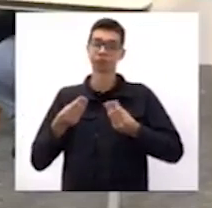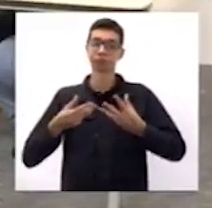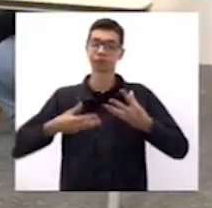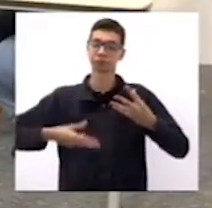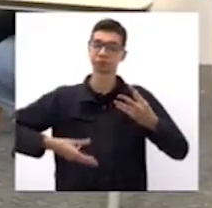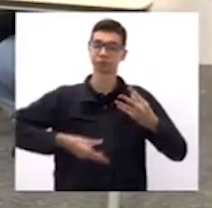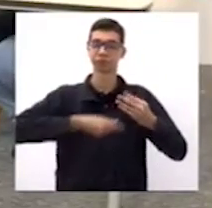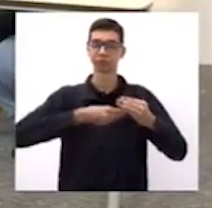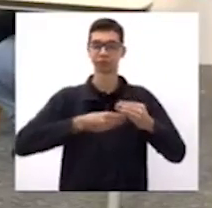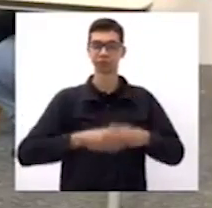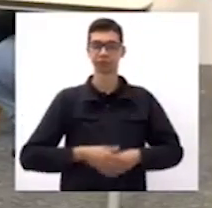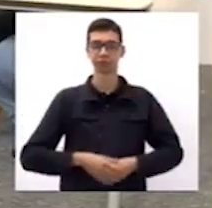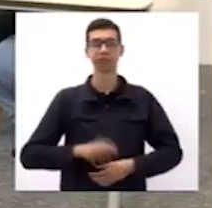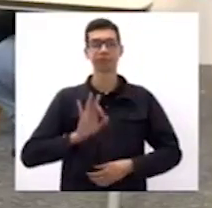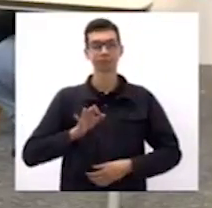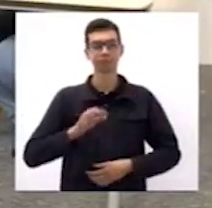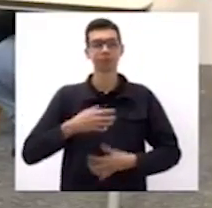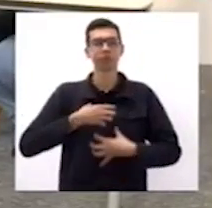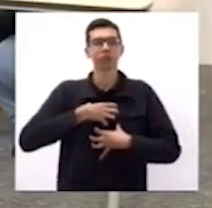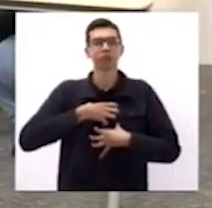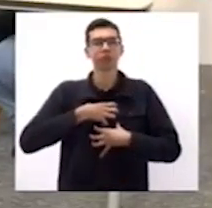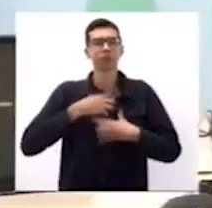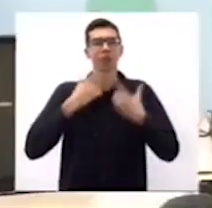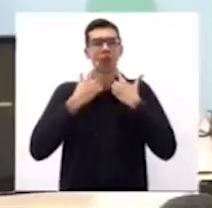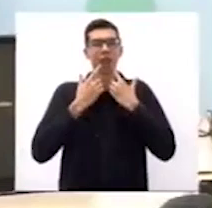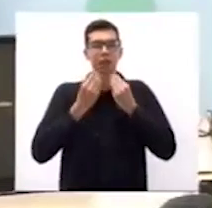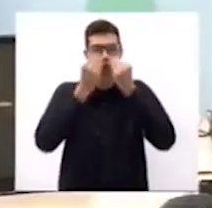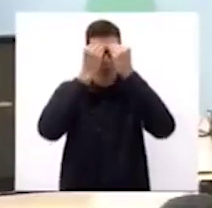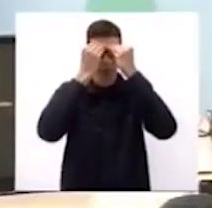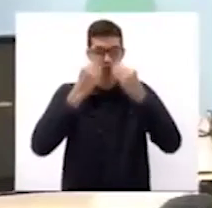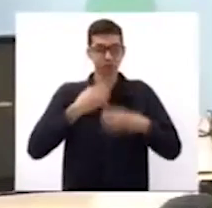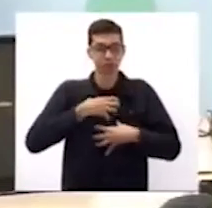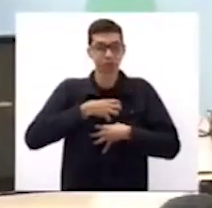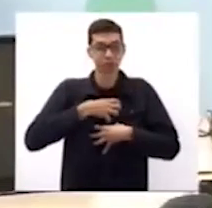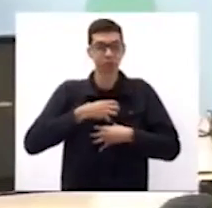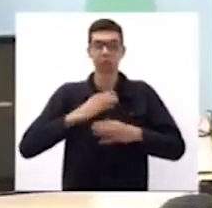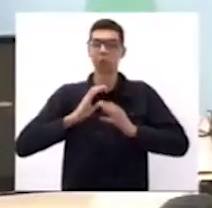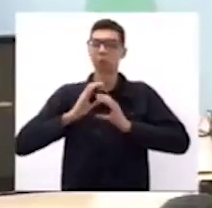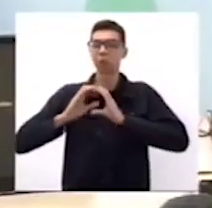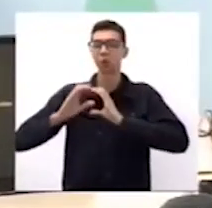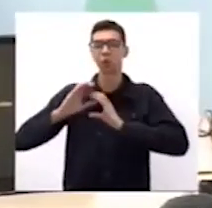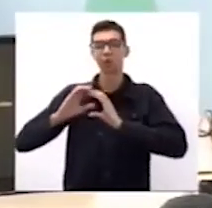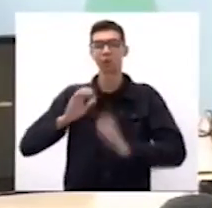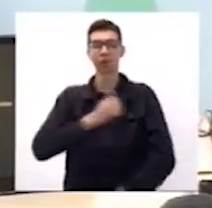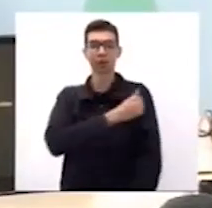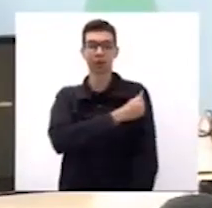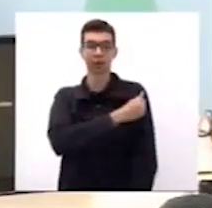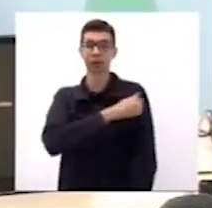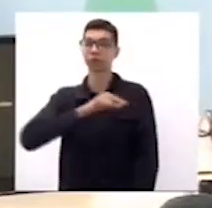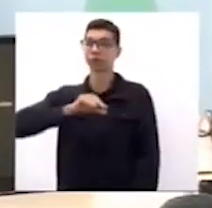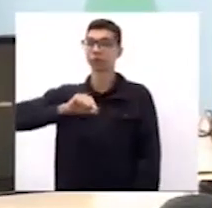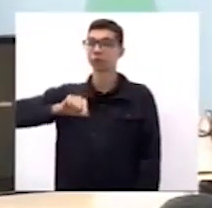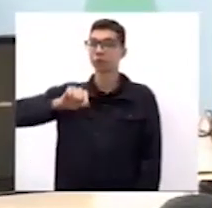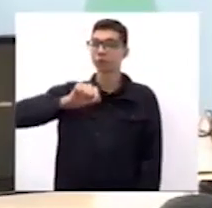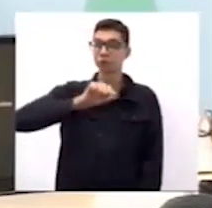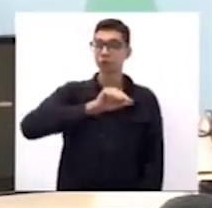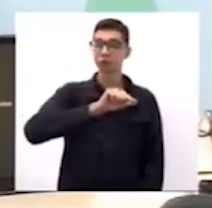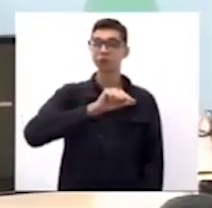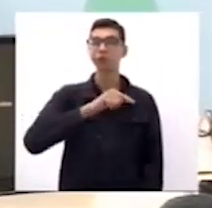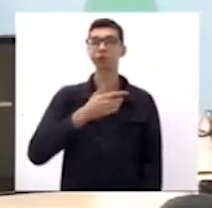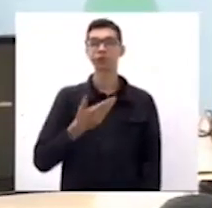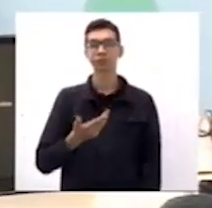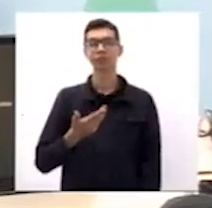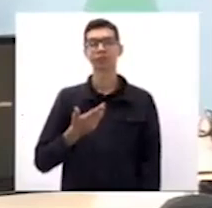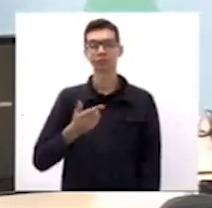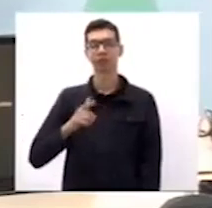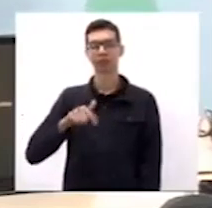acolhimento do aluno, né? A linguagem, a forma como nos comunicamos com os alunos diz muito nessa questão da relação